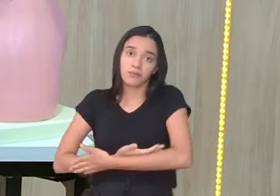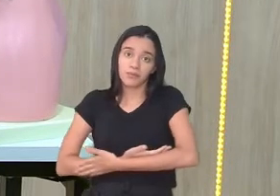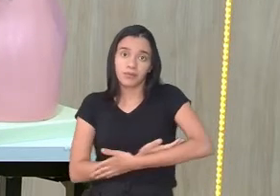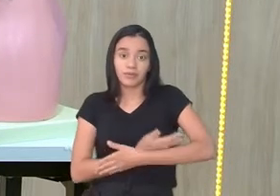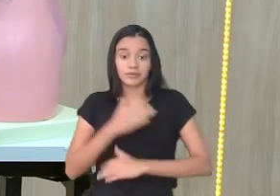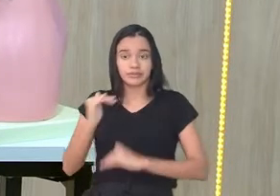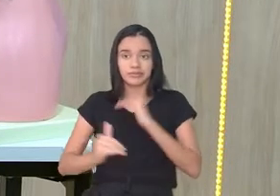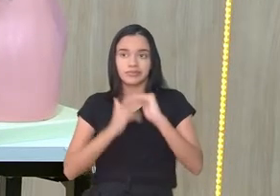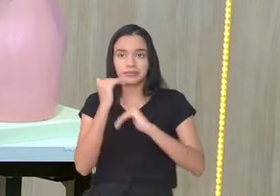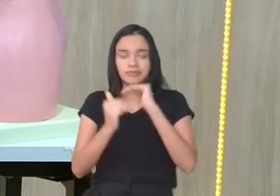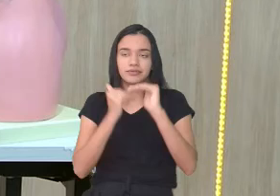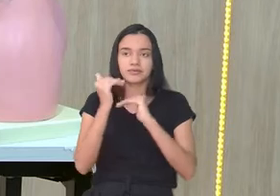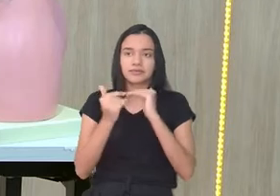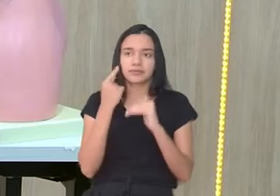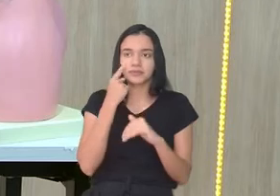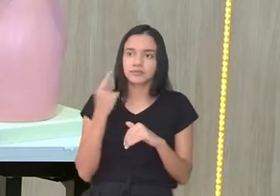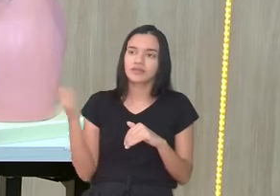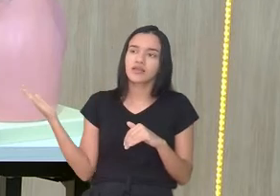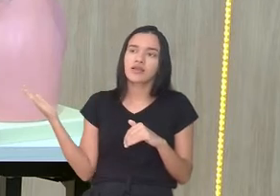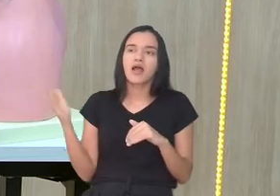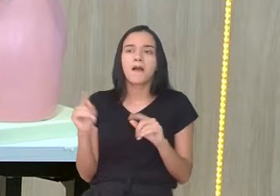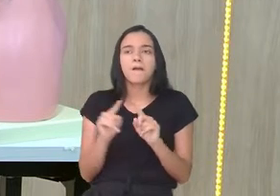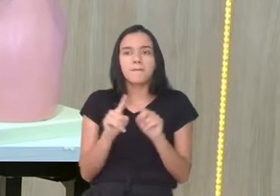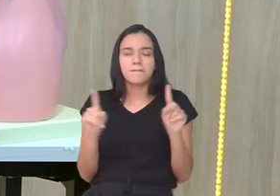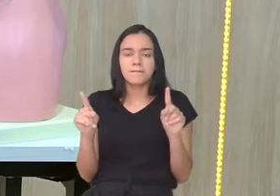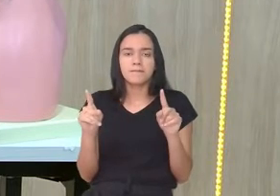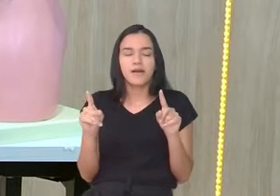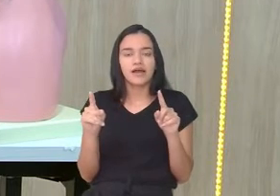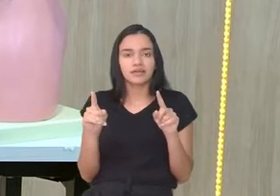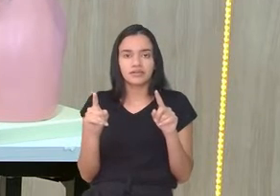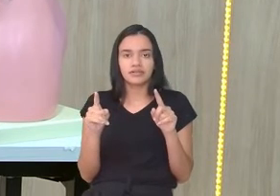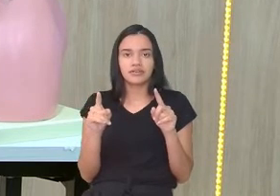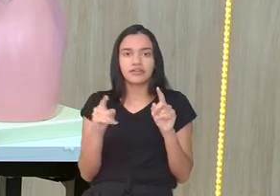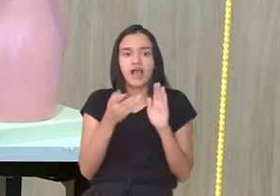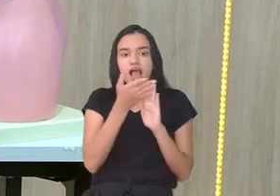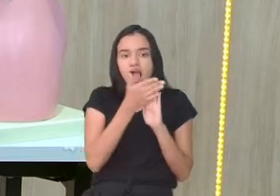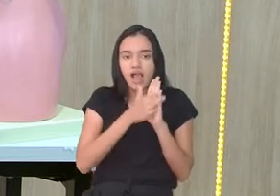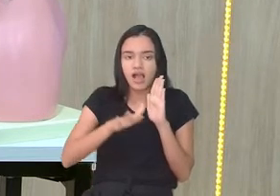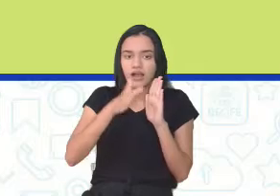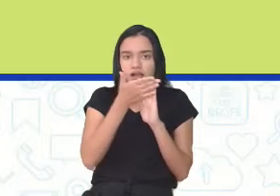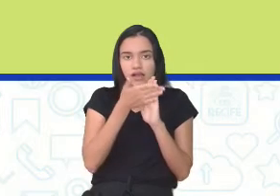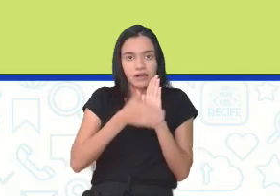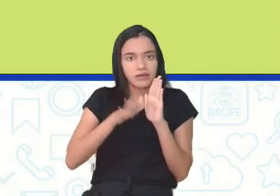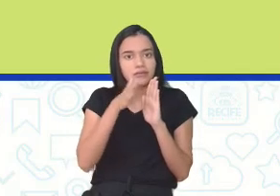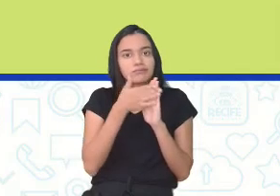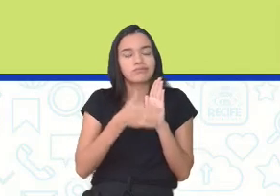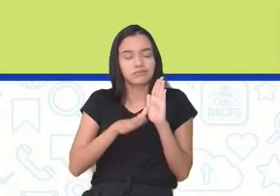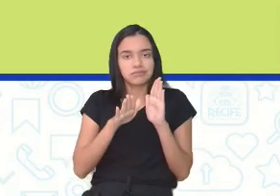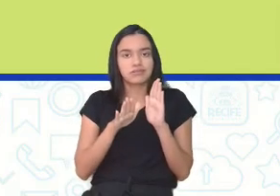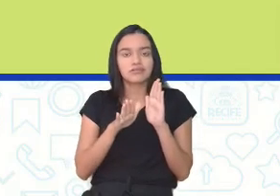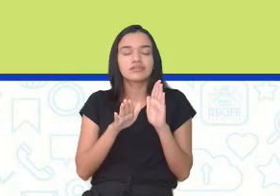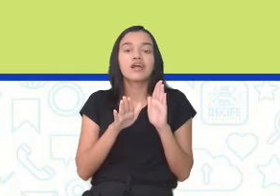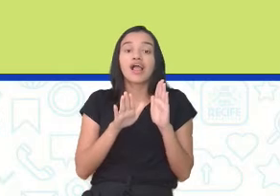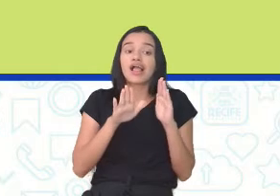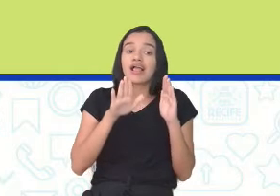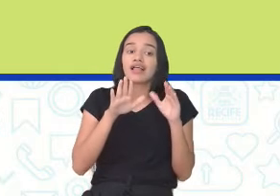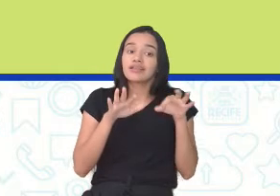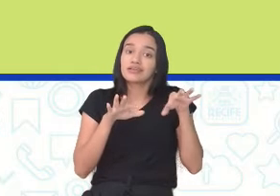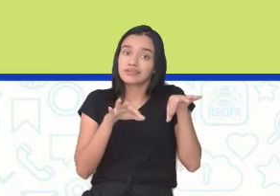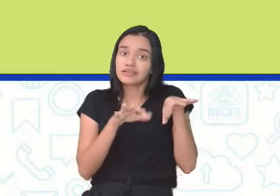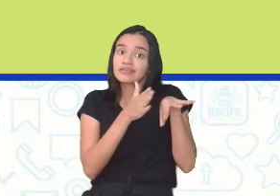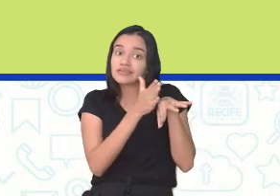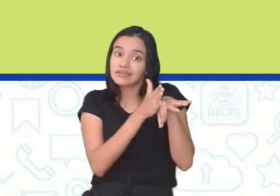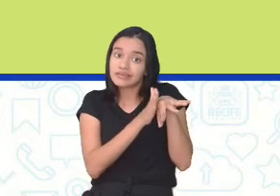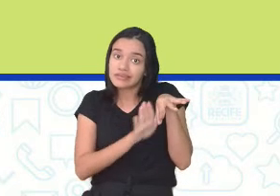se desenvolver. Mas aí no útero, a camada interna, a que fica dentro do útero, realmente